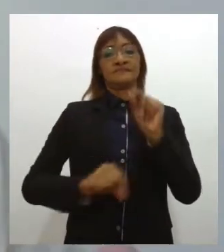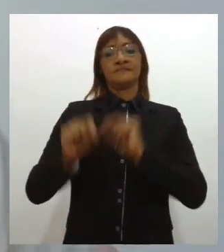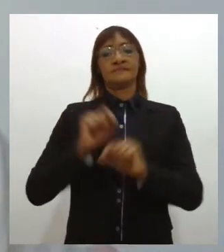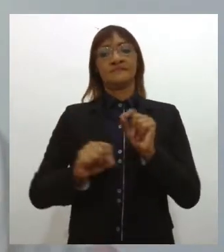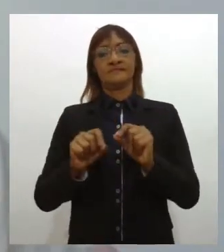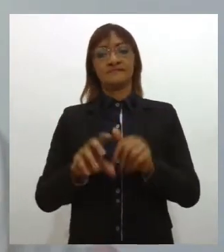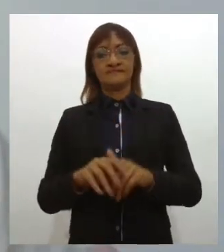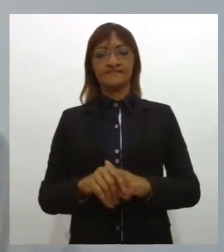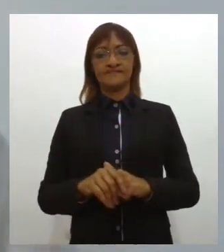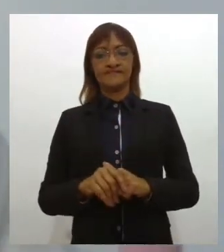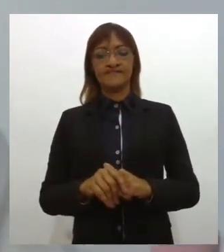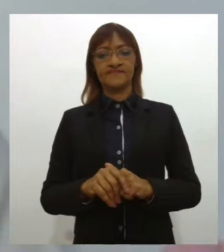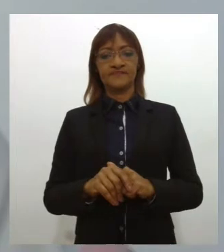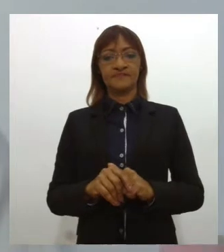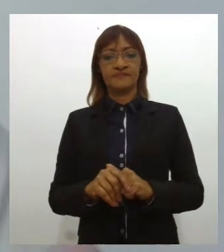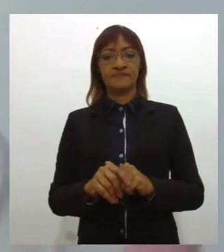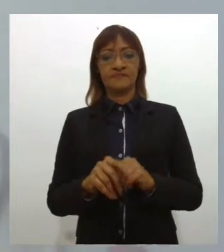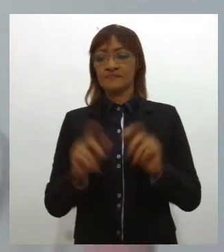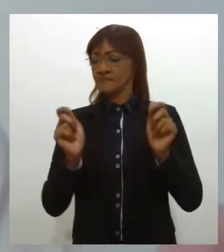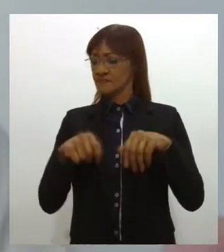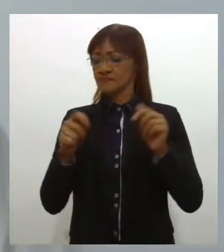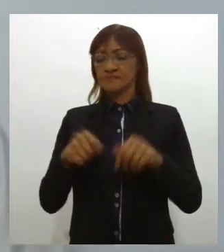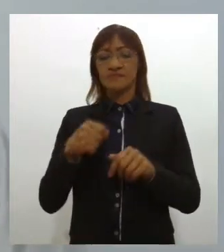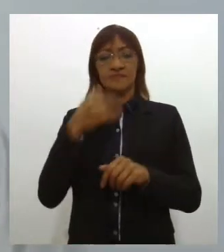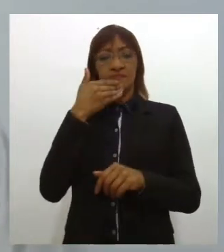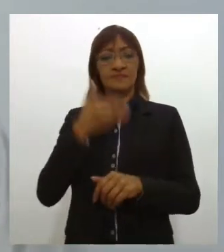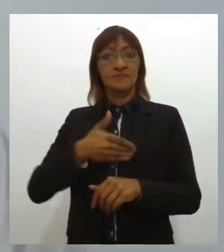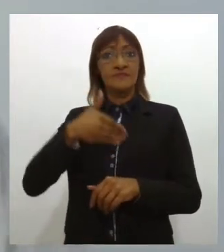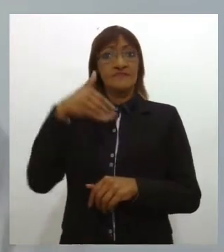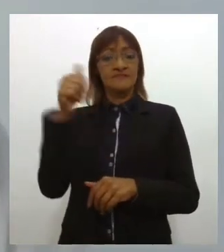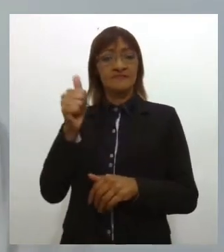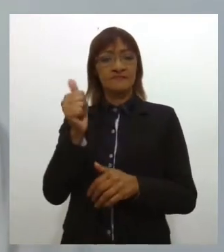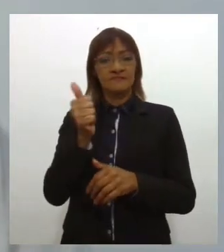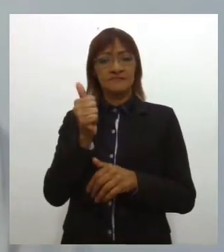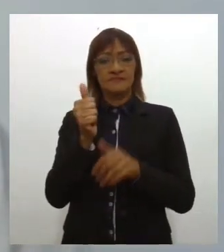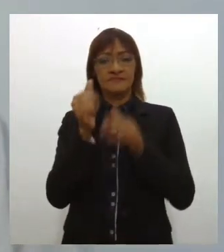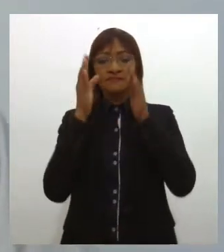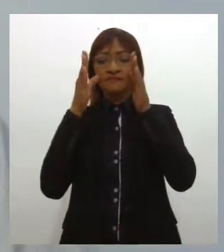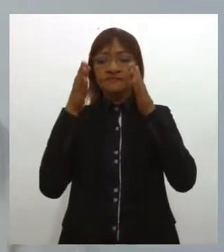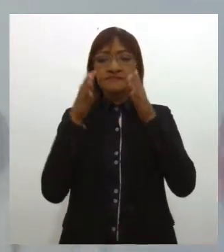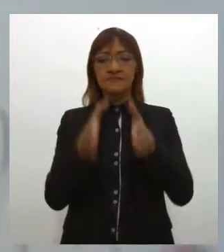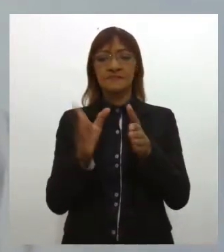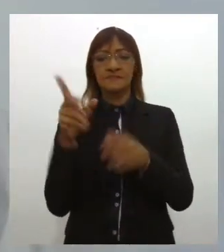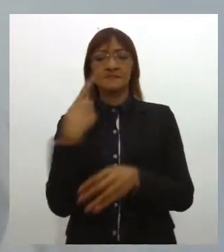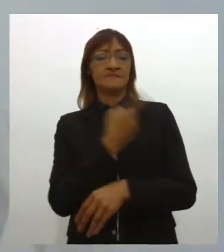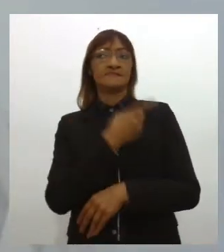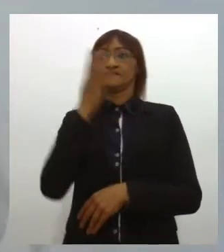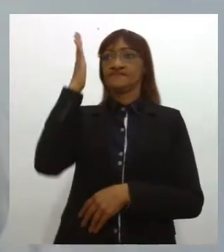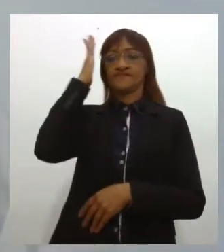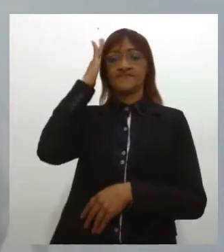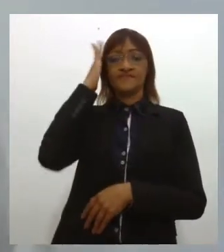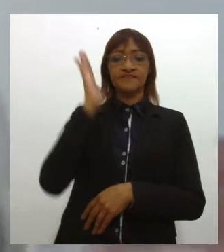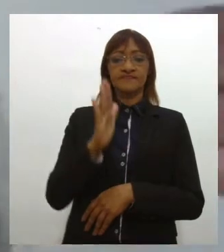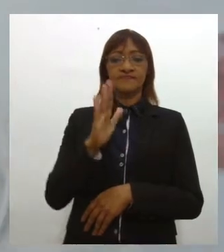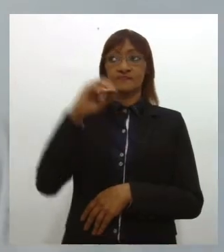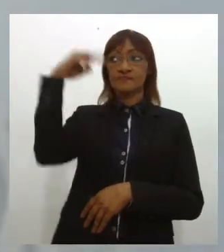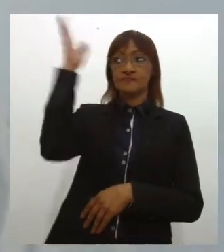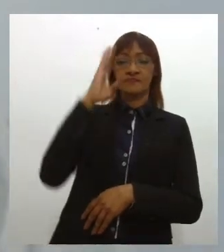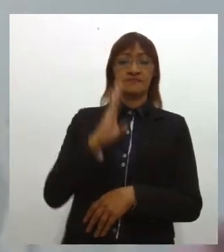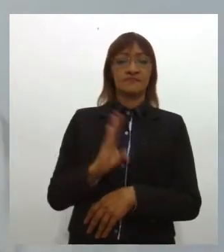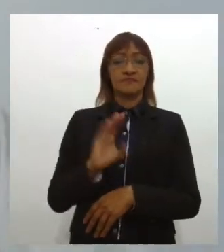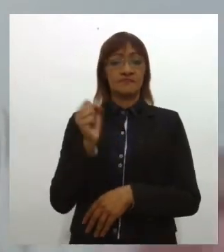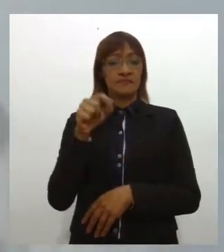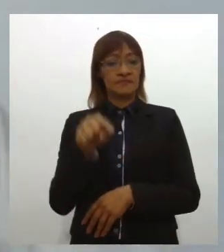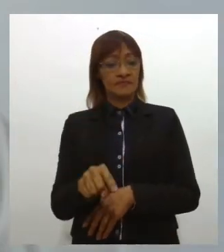um dado para dar um arcabouço para nós entendermos Sergipe, entendermos Brasil e